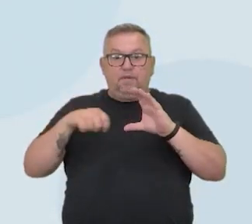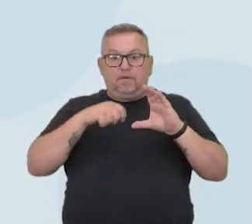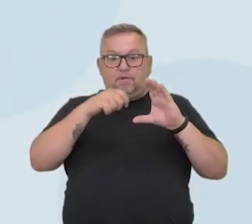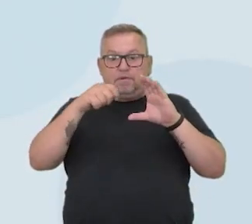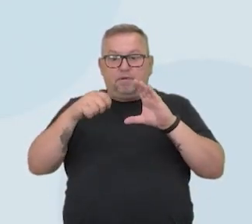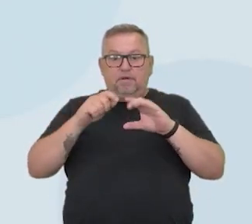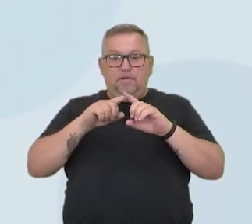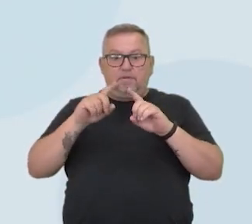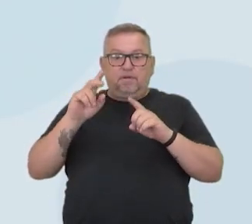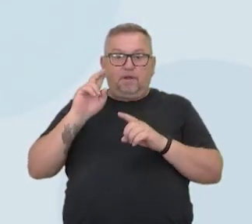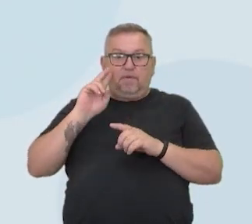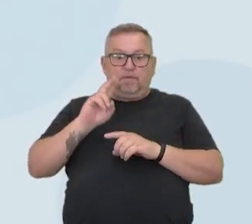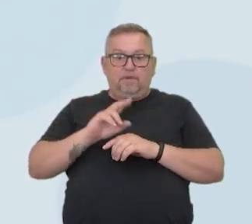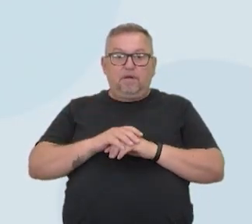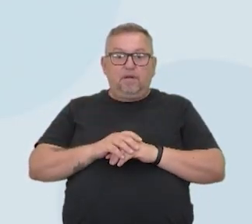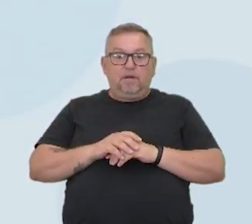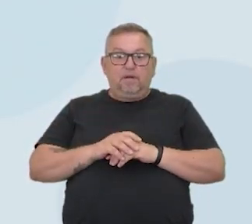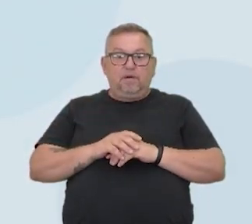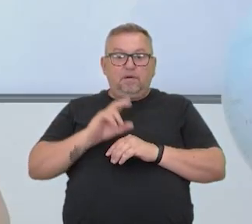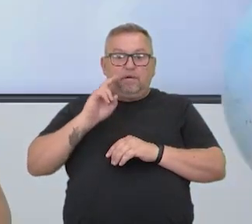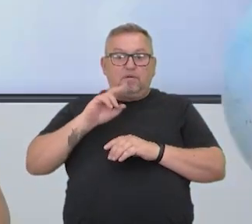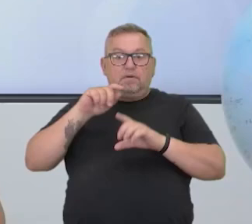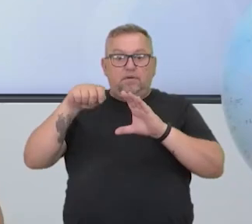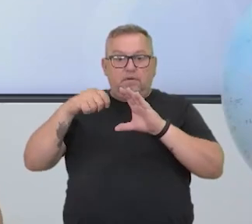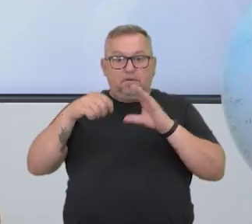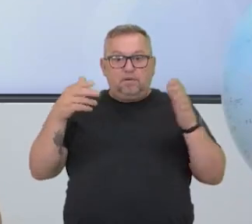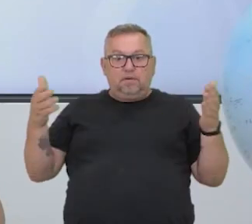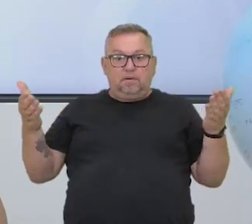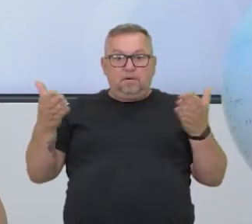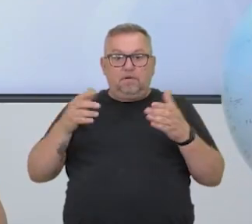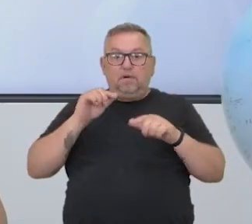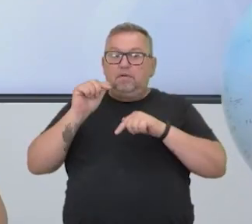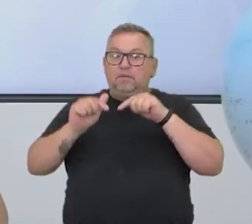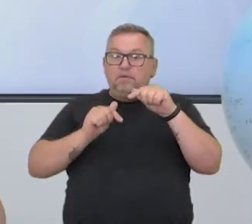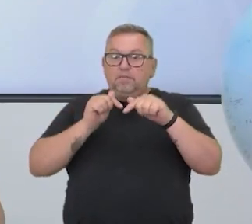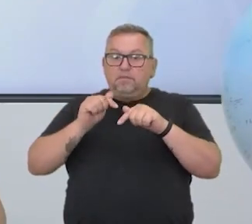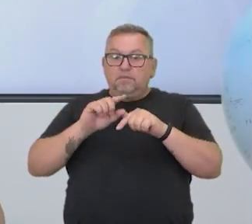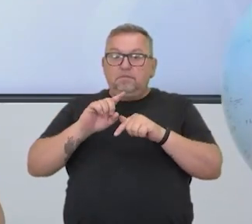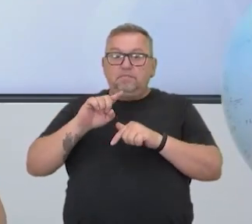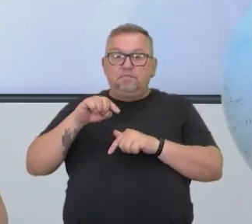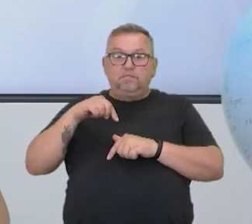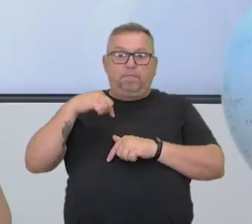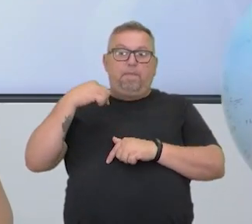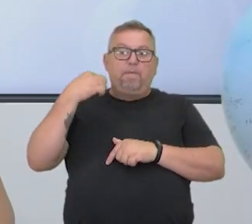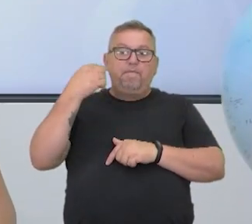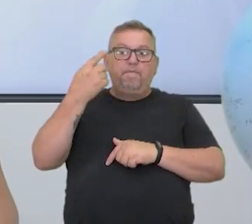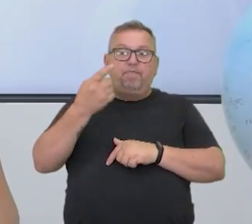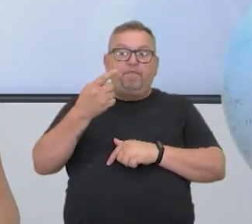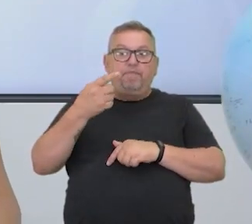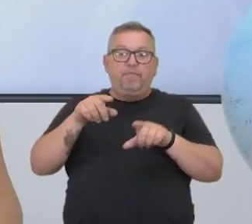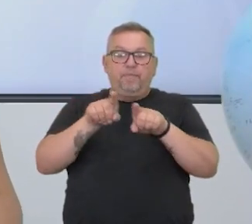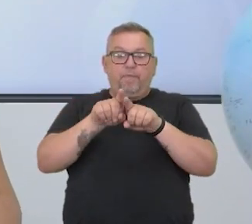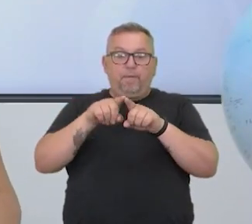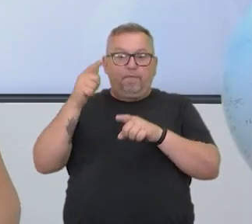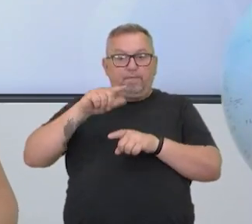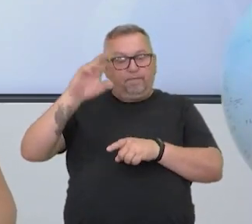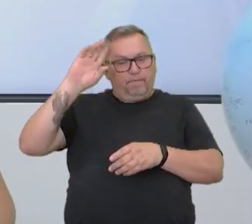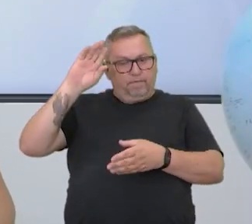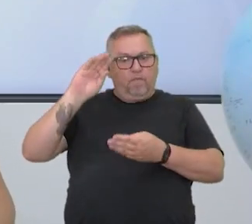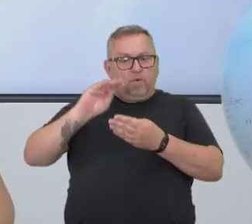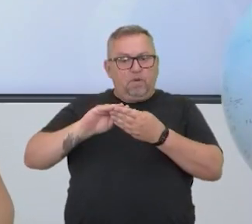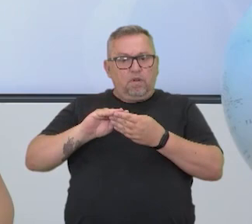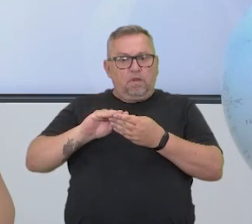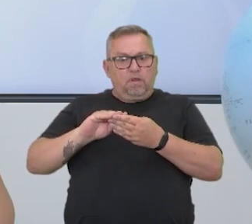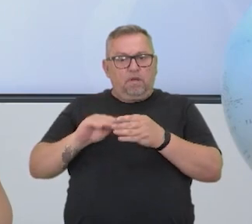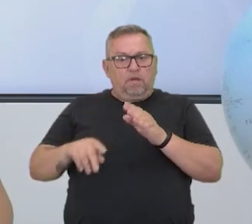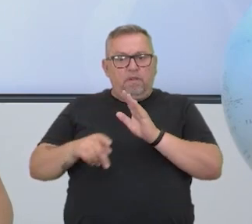fazer uma associação. Então, a gente vai ver um vídeo agora e trabalhar isso para o nosso entendimento na